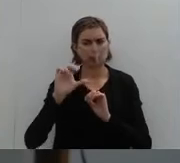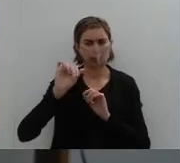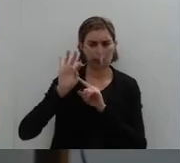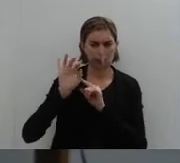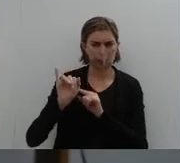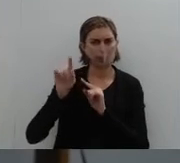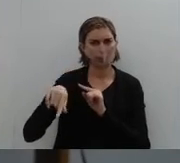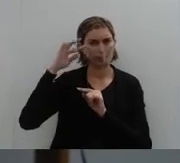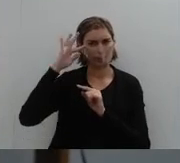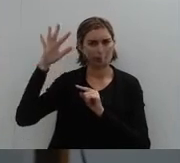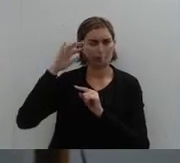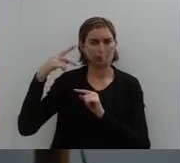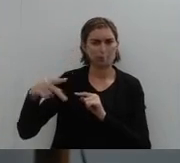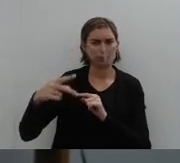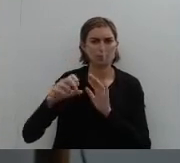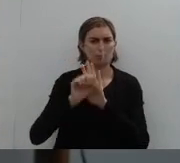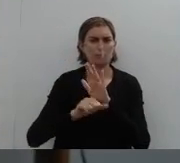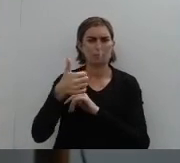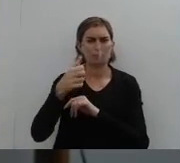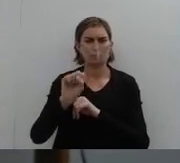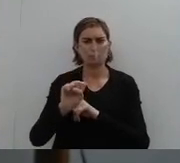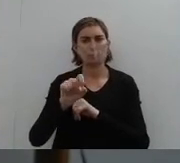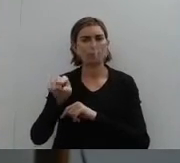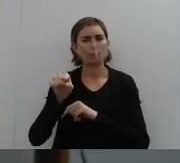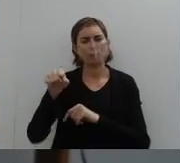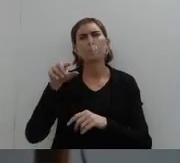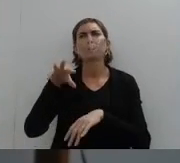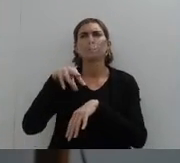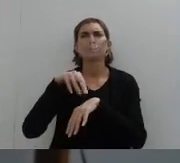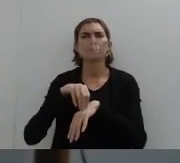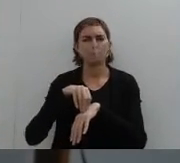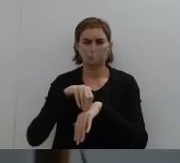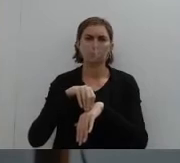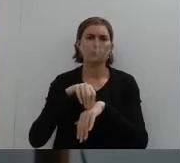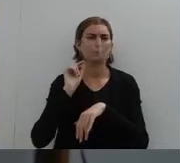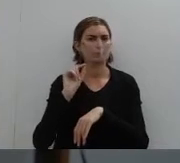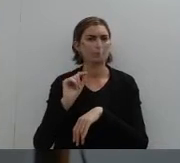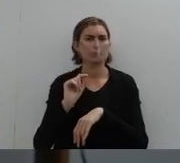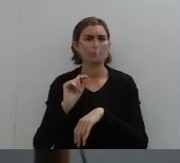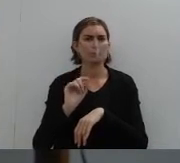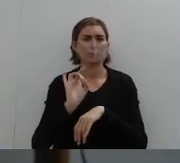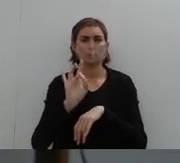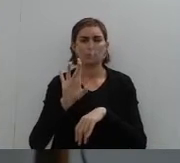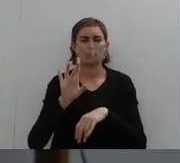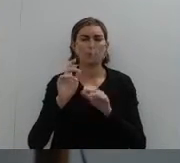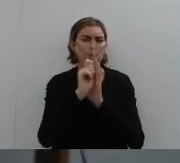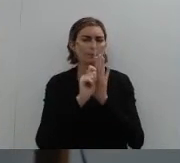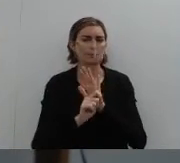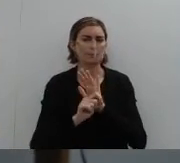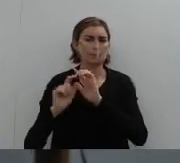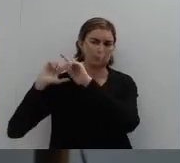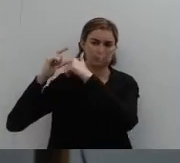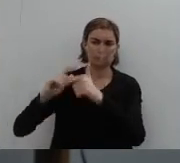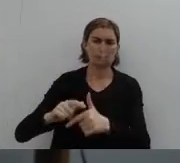ele é um filósofo do século XVIII. Então ele pegou uma posição que ficou como se fosse uma síntese de